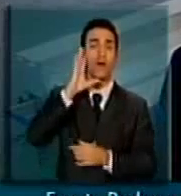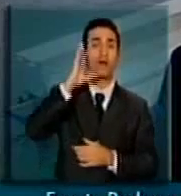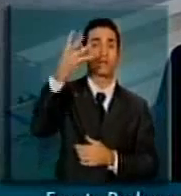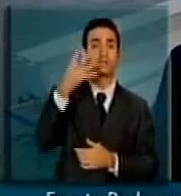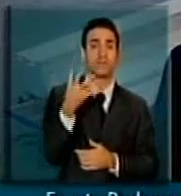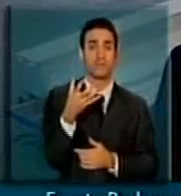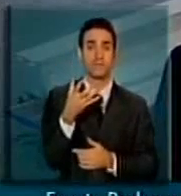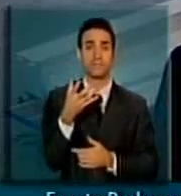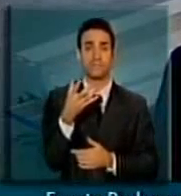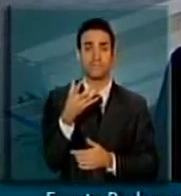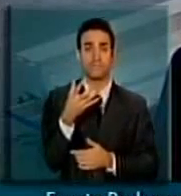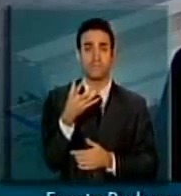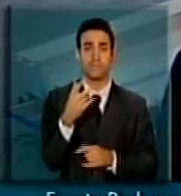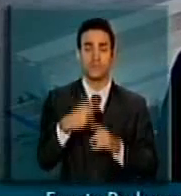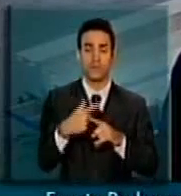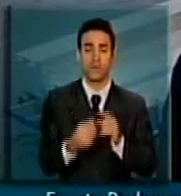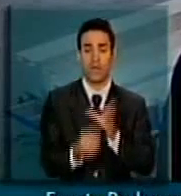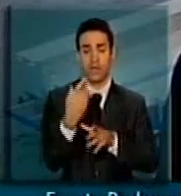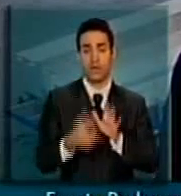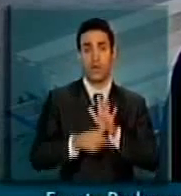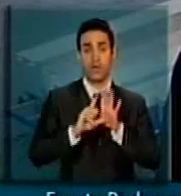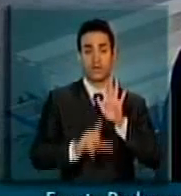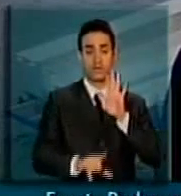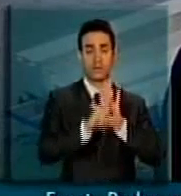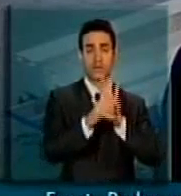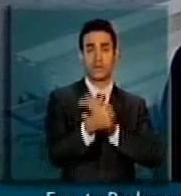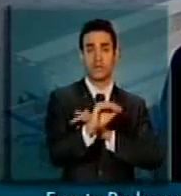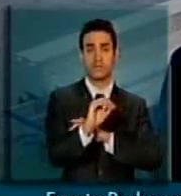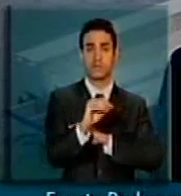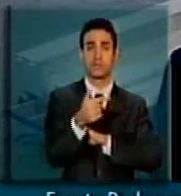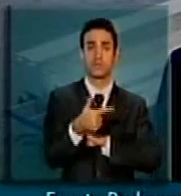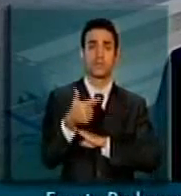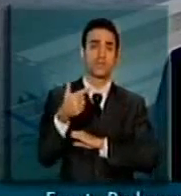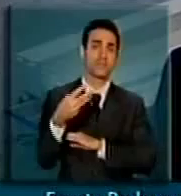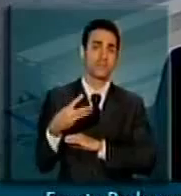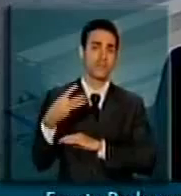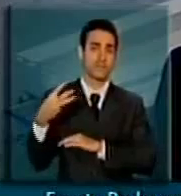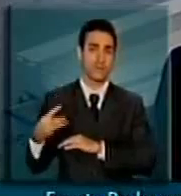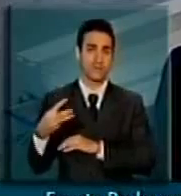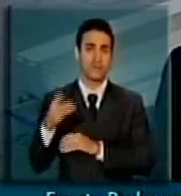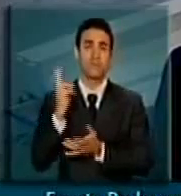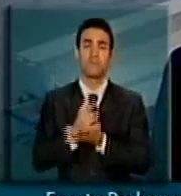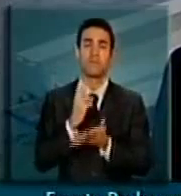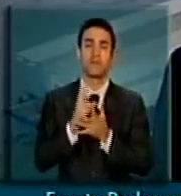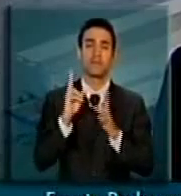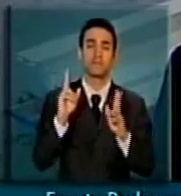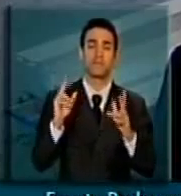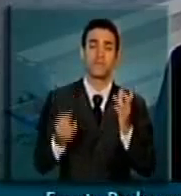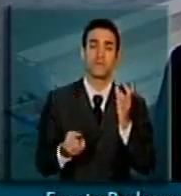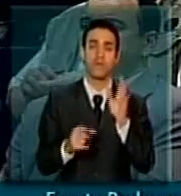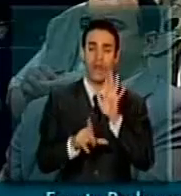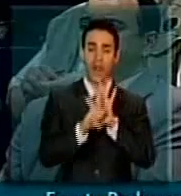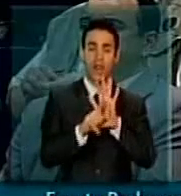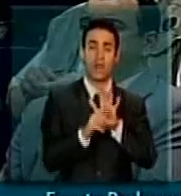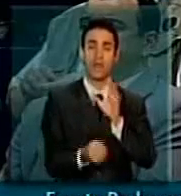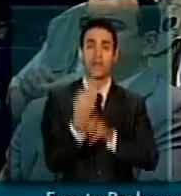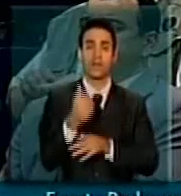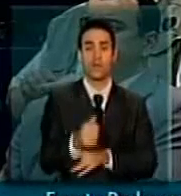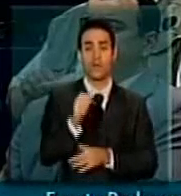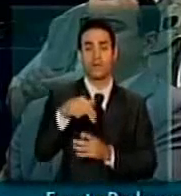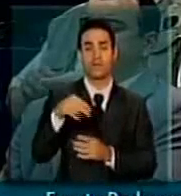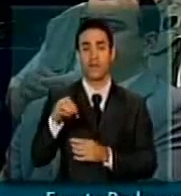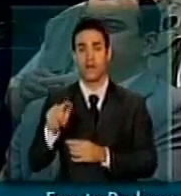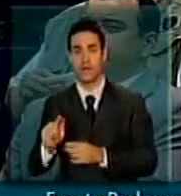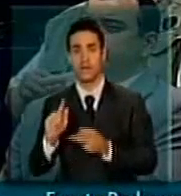multimodalidade. Criado pela Lei 10.233 de 2001, a mesma que criou a ANTAC, ATT. O CONIT nasceu com